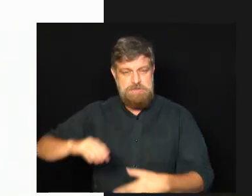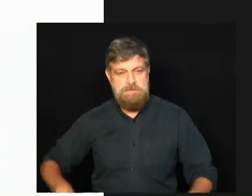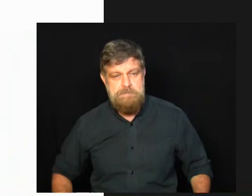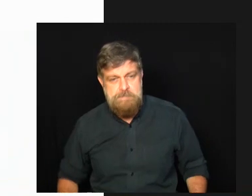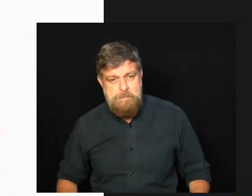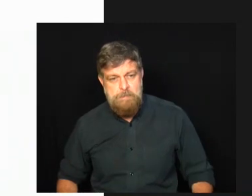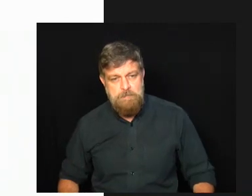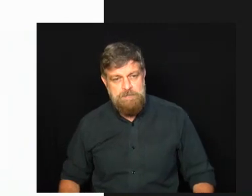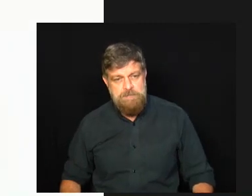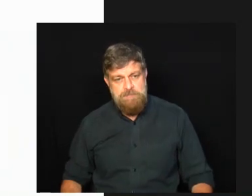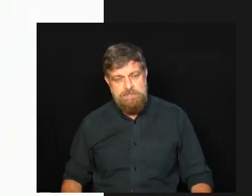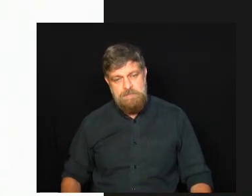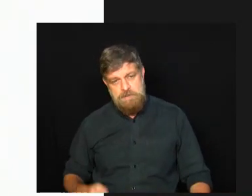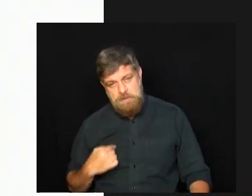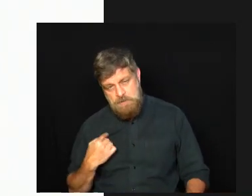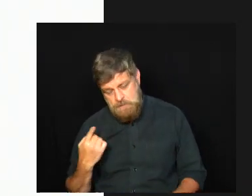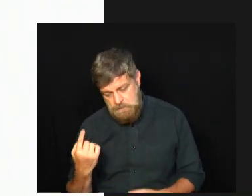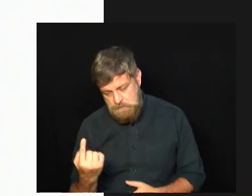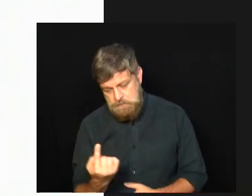Então,